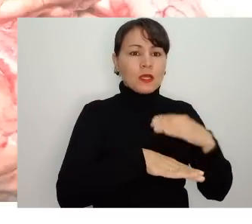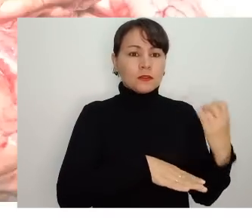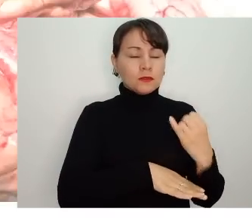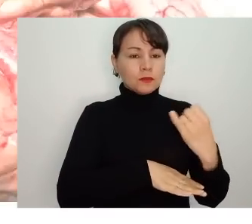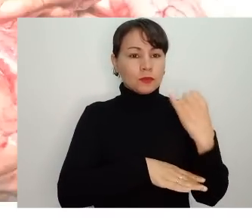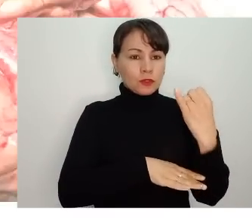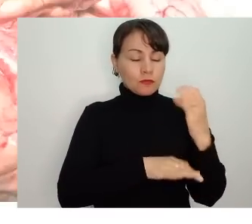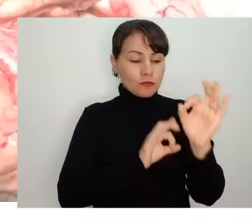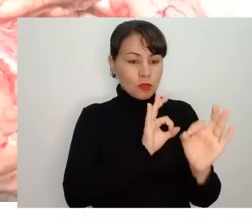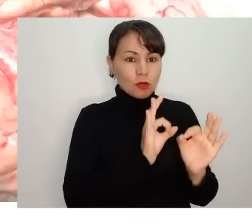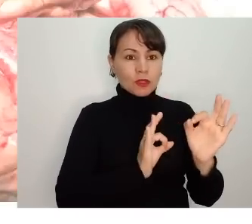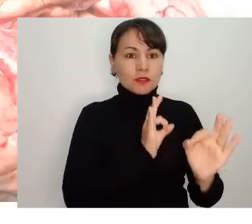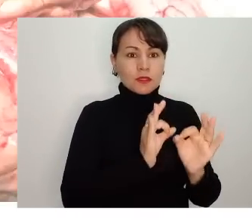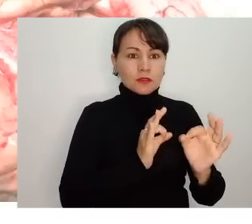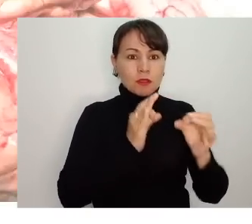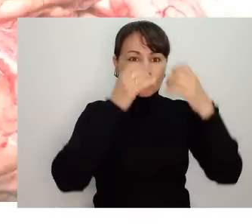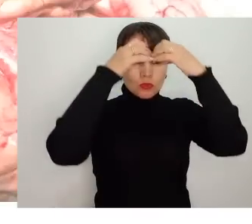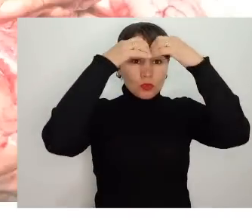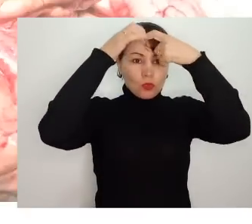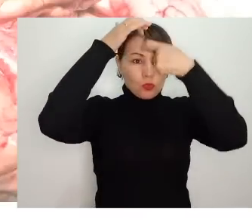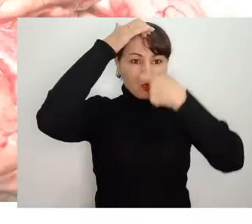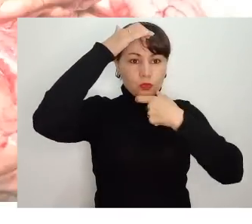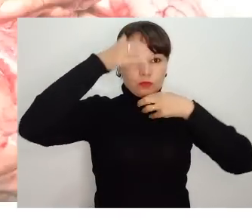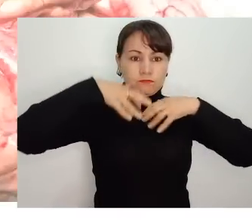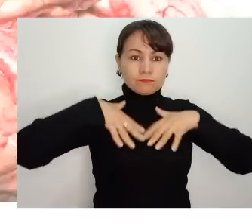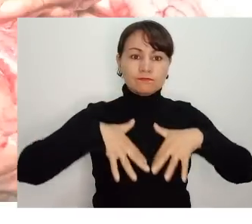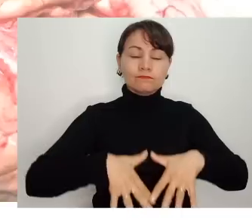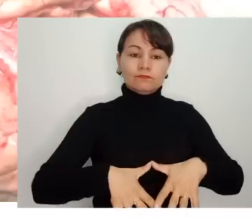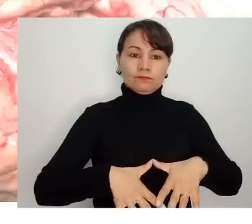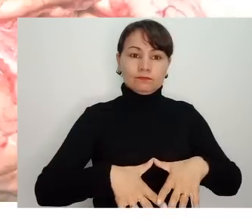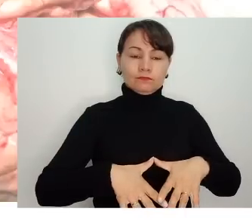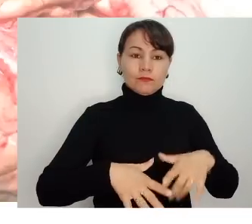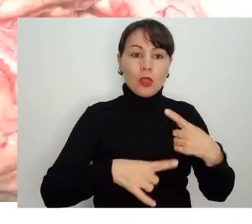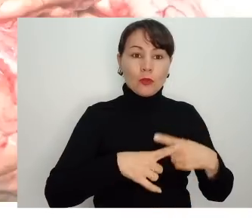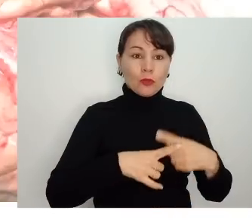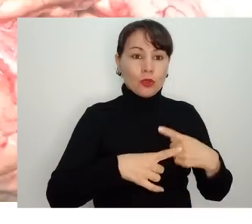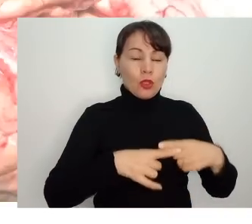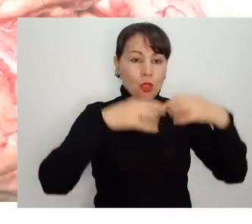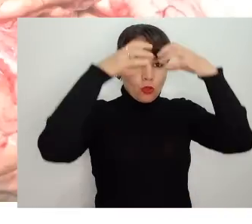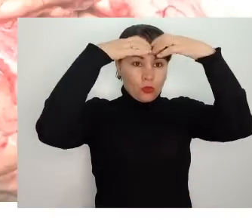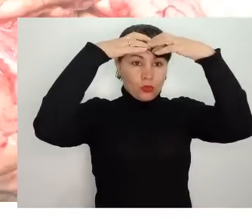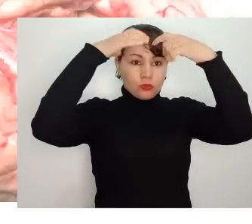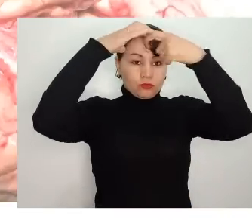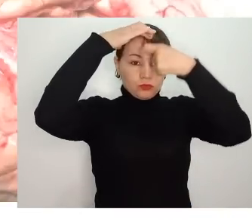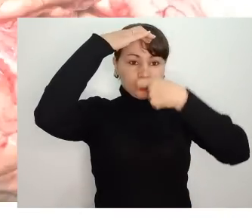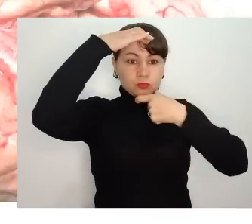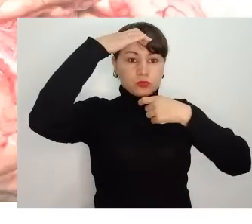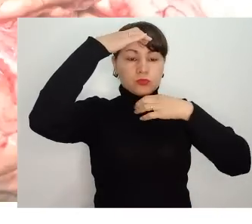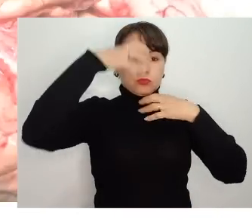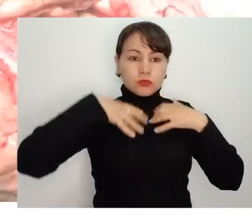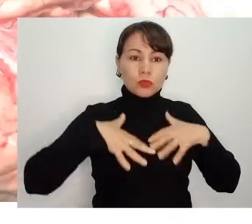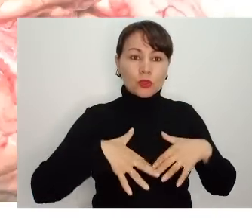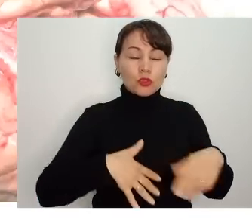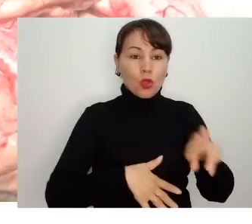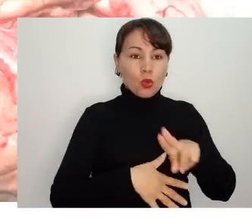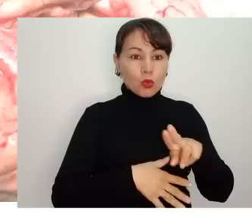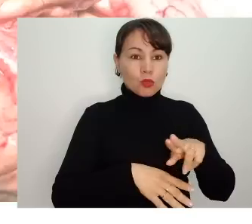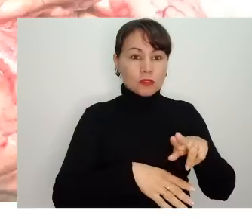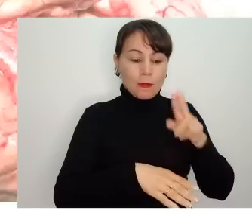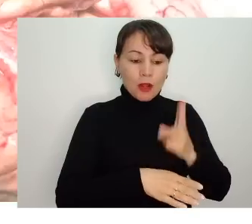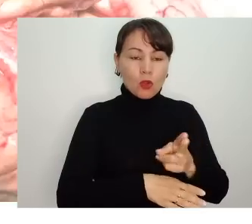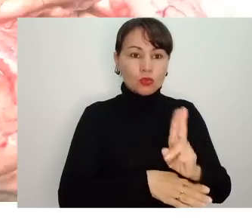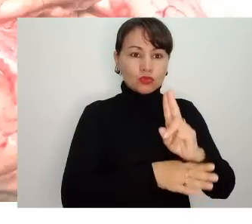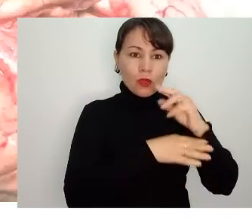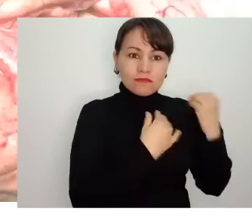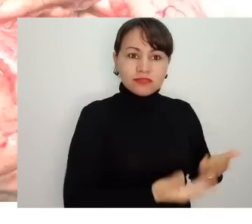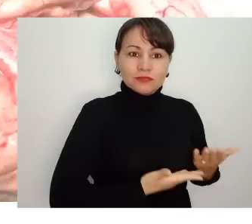mais importantes para a manutenção do nosso sistema nervoso central, que o nosso sistema nervoso central mais usa para ele se